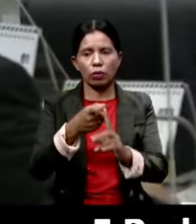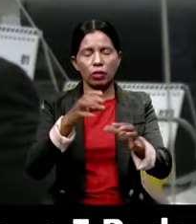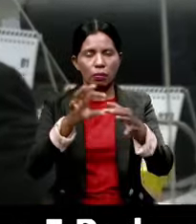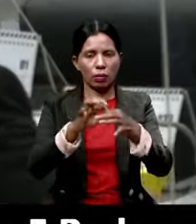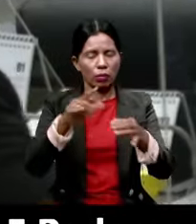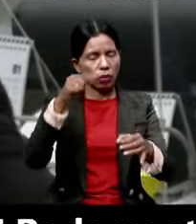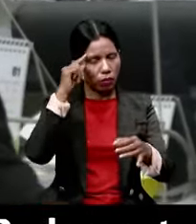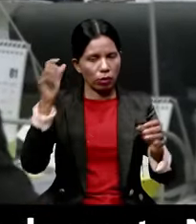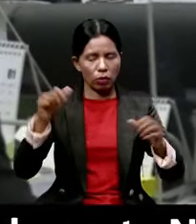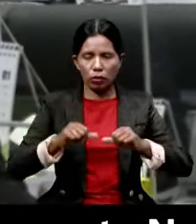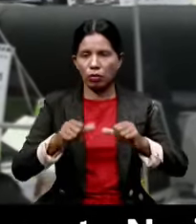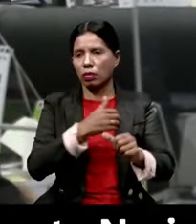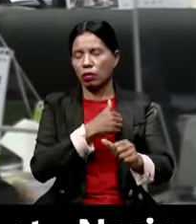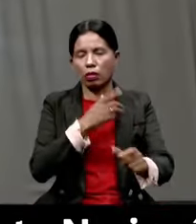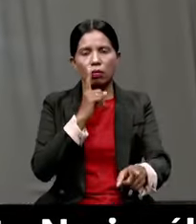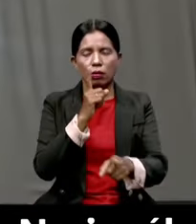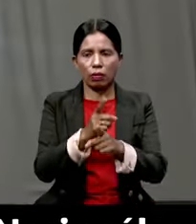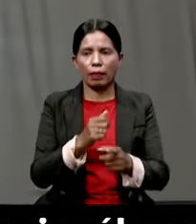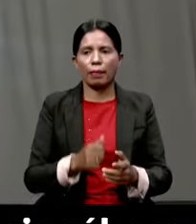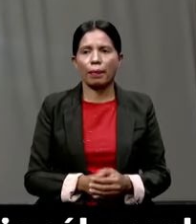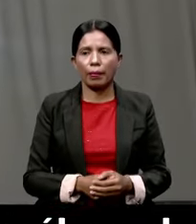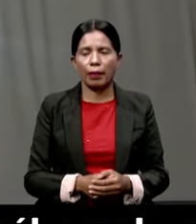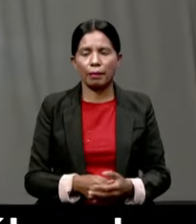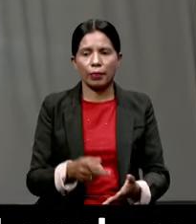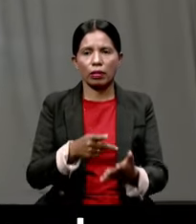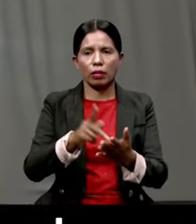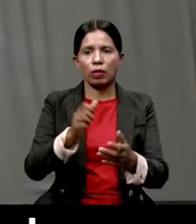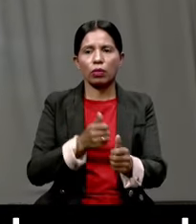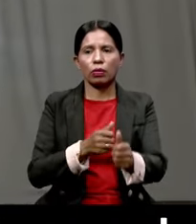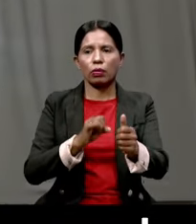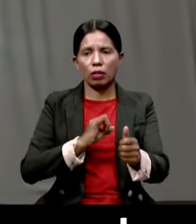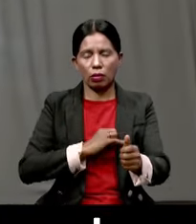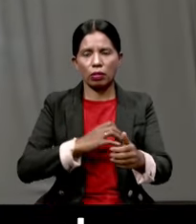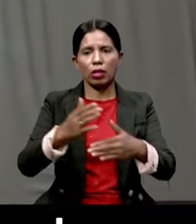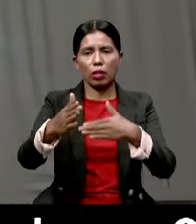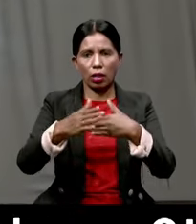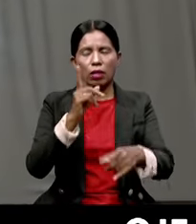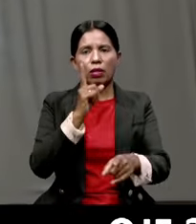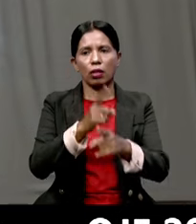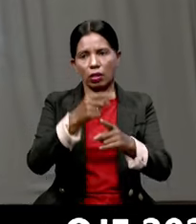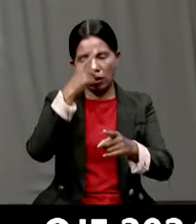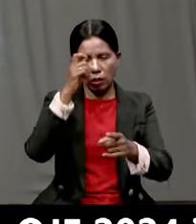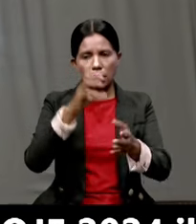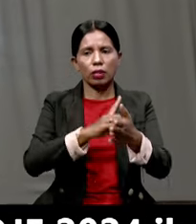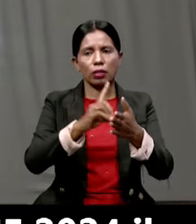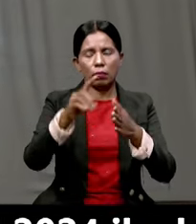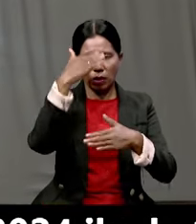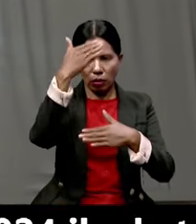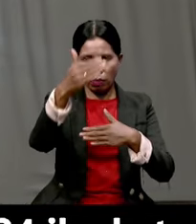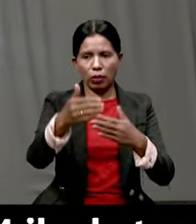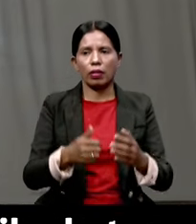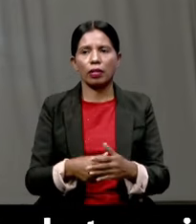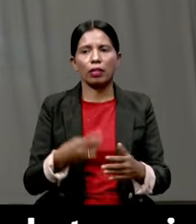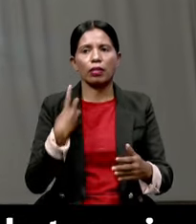Laula Dun, eficaz. Taxa de execução, né? Tuirhau e Quantebes. Tamba semana hoje